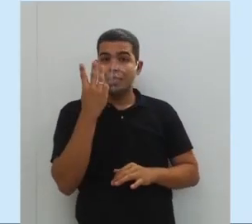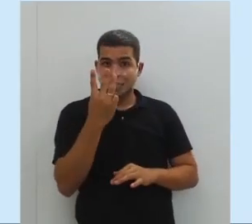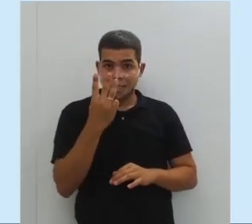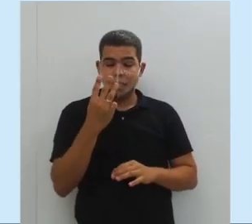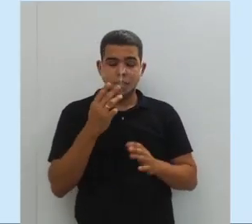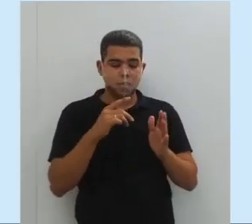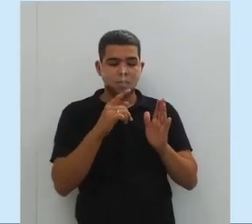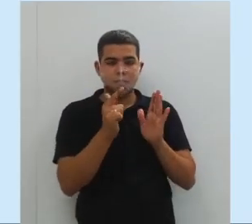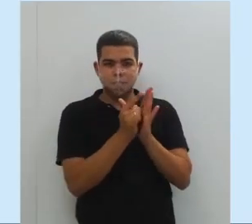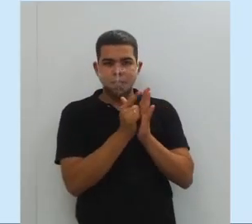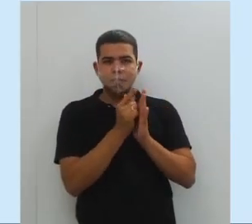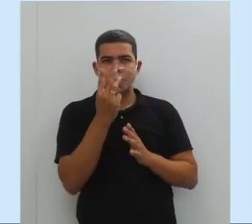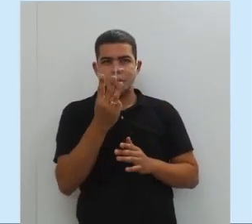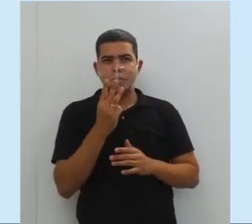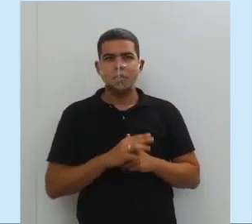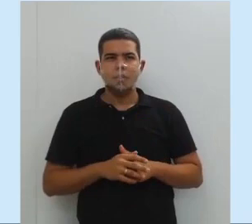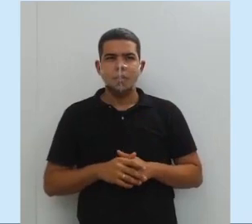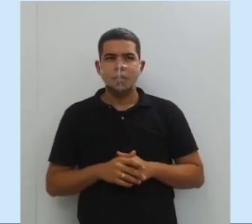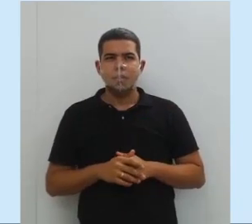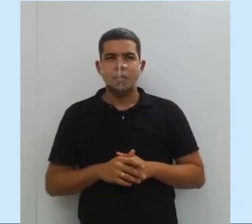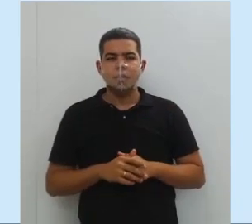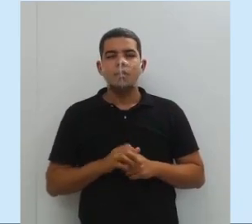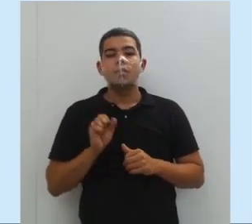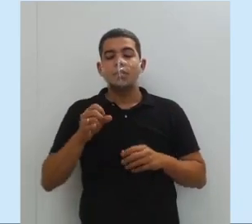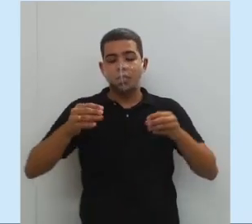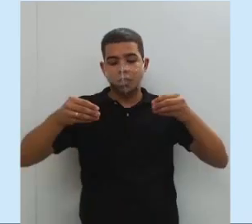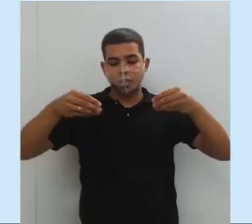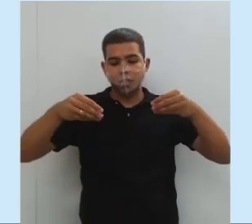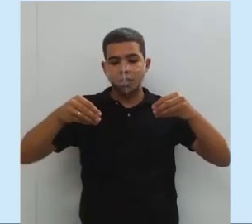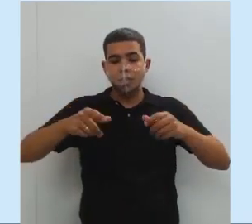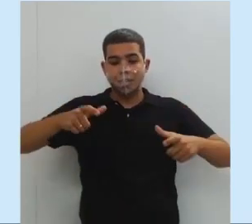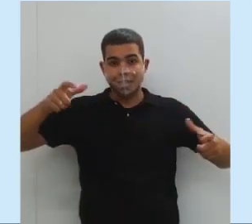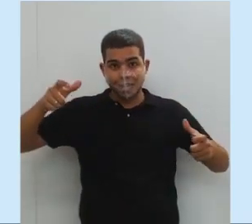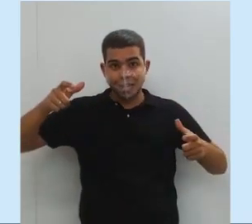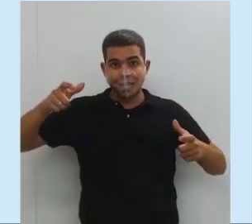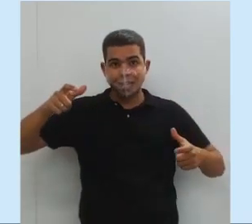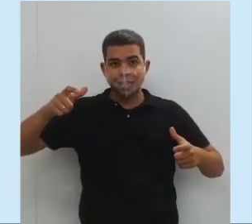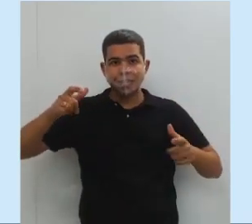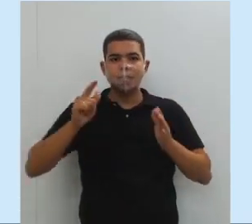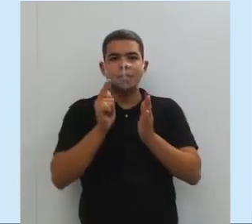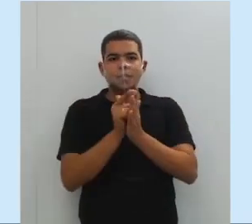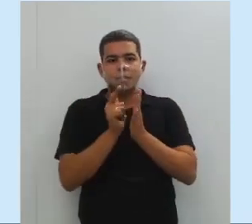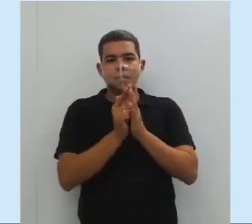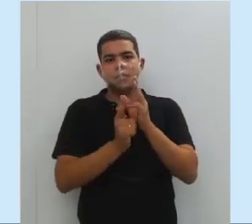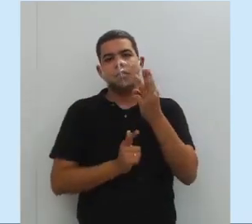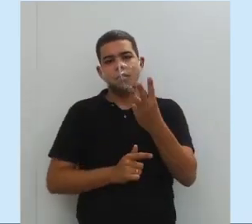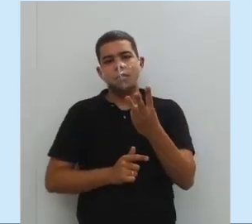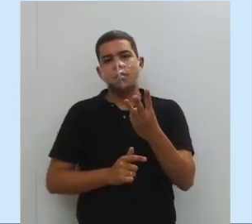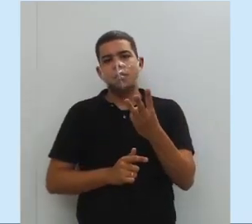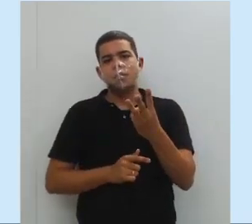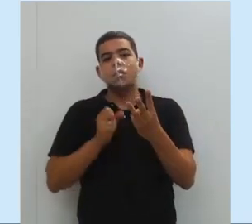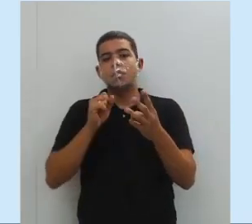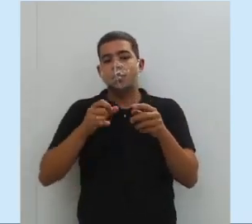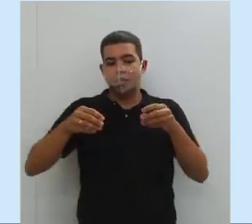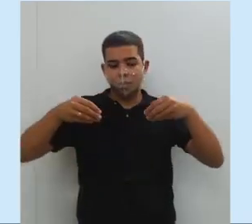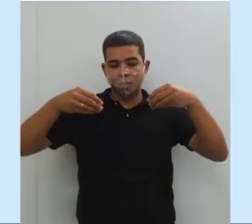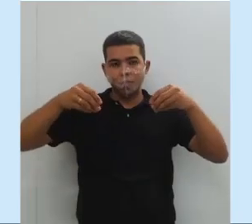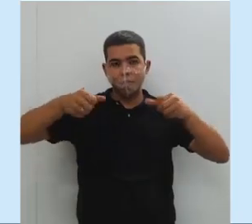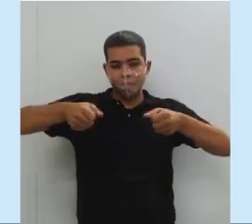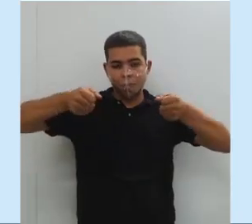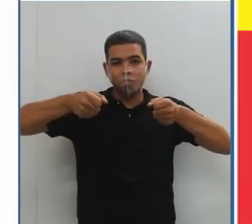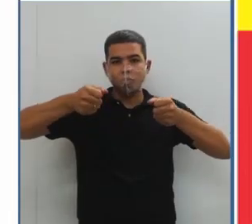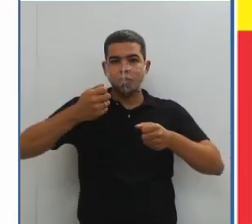do tamanho da sua sacola. Se a sacola for menor, 2 folhas é suficiente. Se a sacola for um pouquinho maior, 3 folhas é o